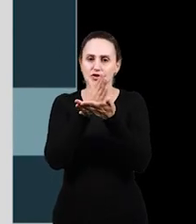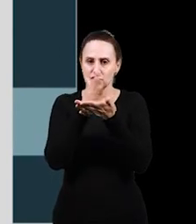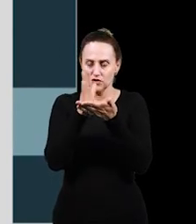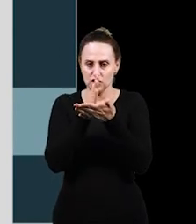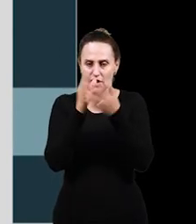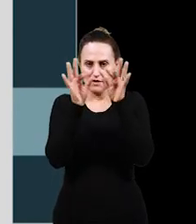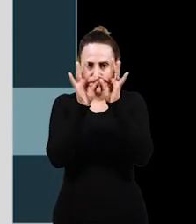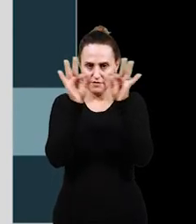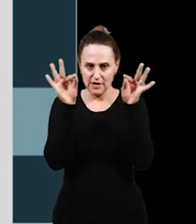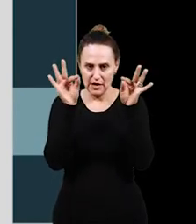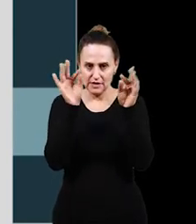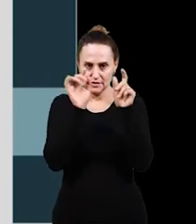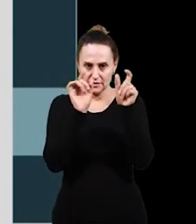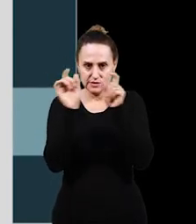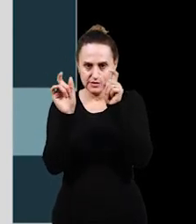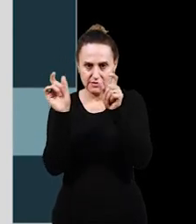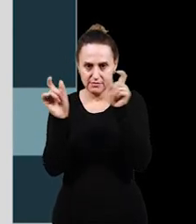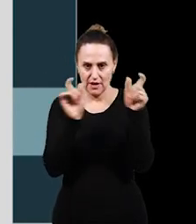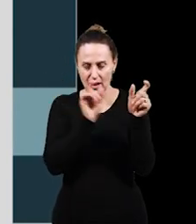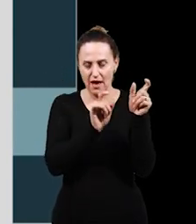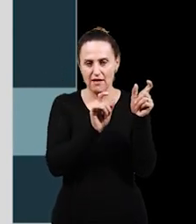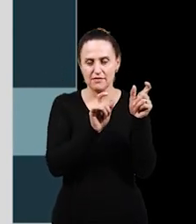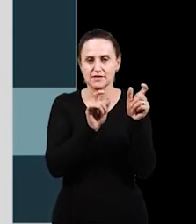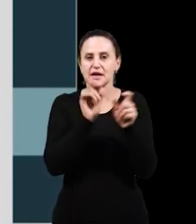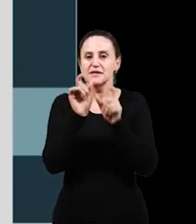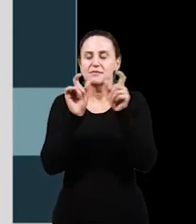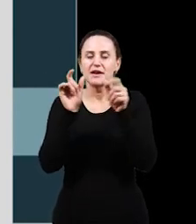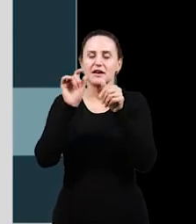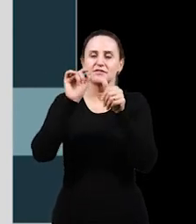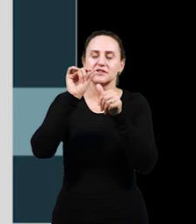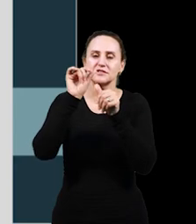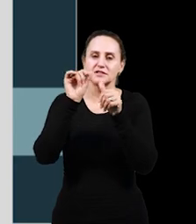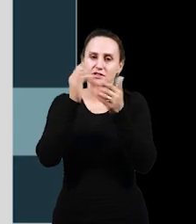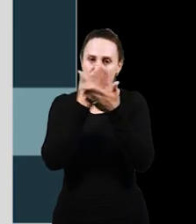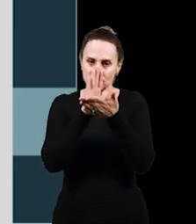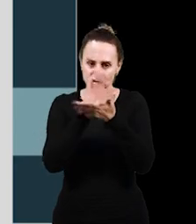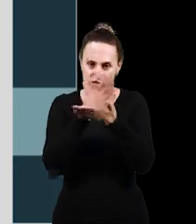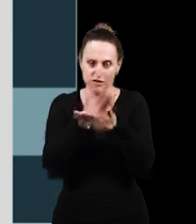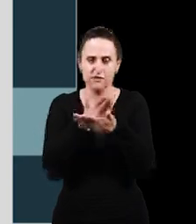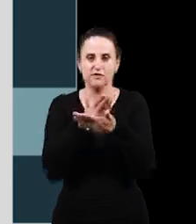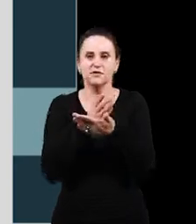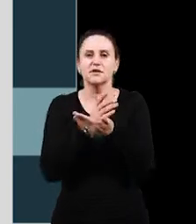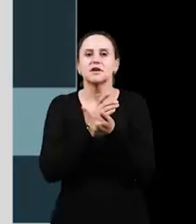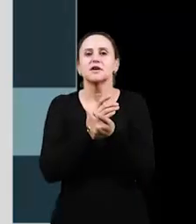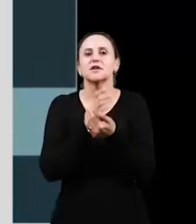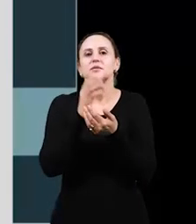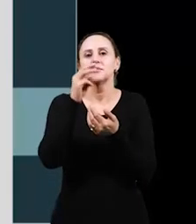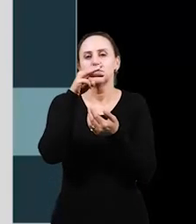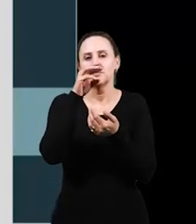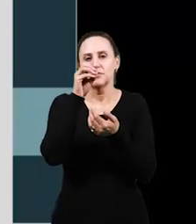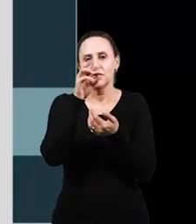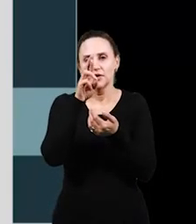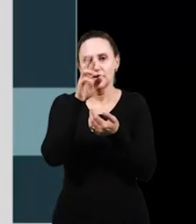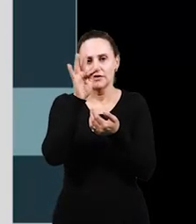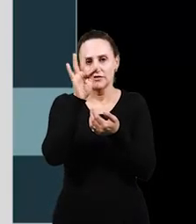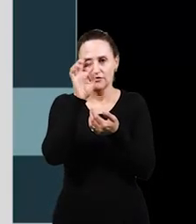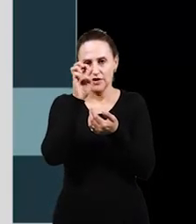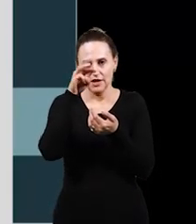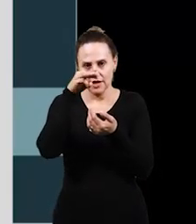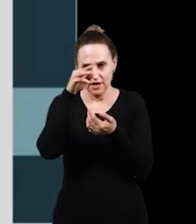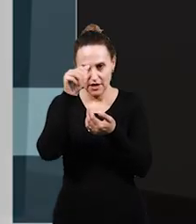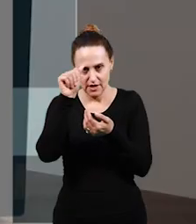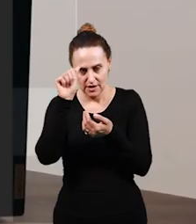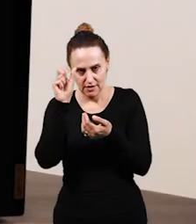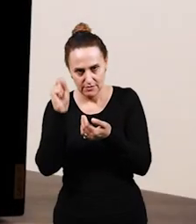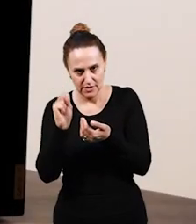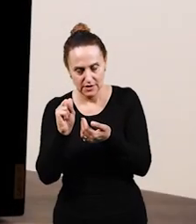em palavras e as palavras e morfemas e as OS morfemas em fonemas Então esse é um tipo de estudo